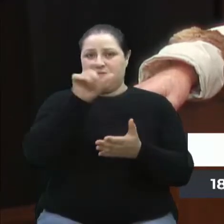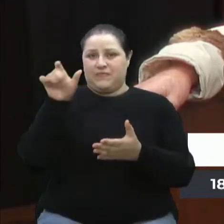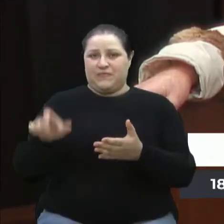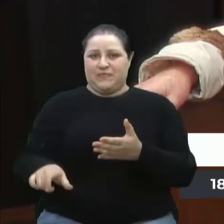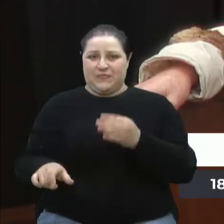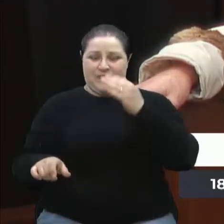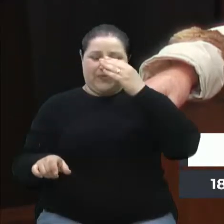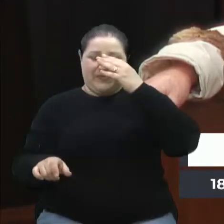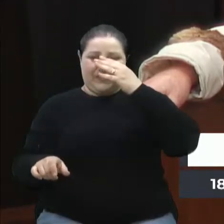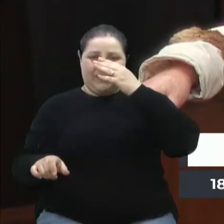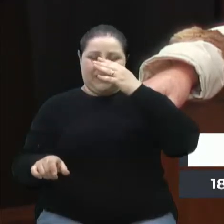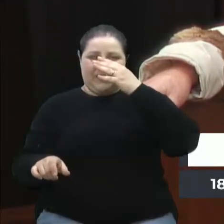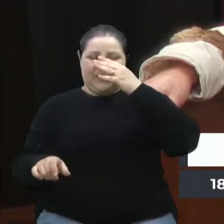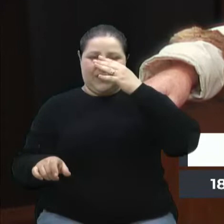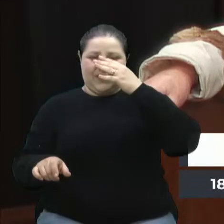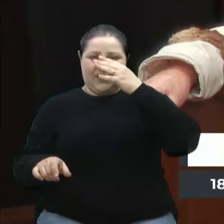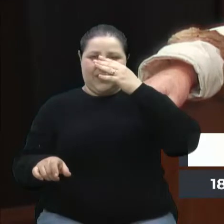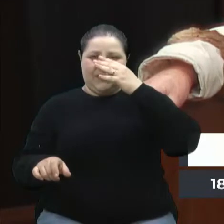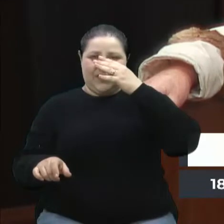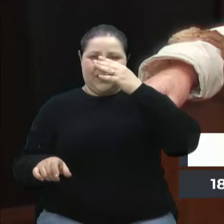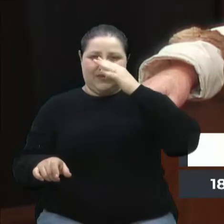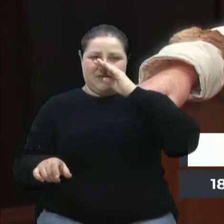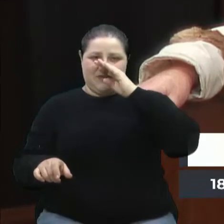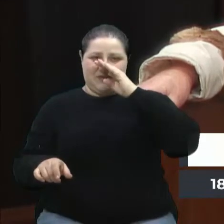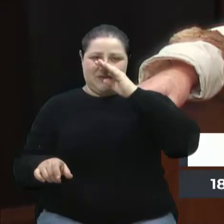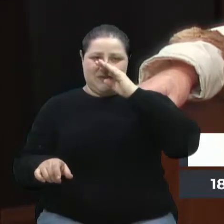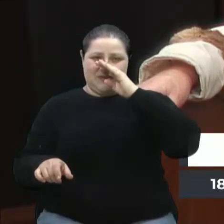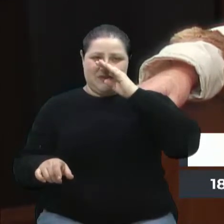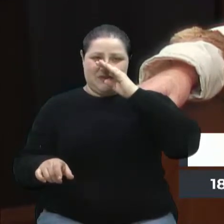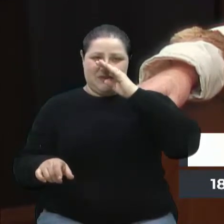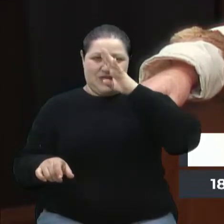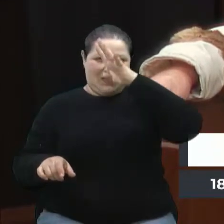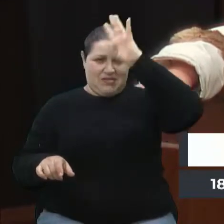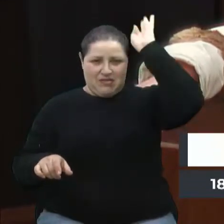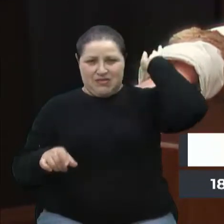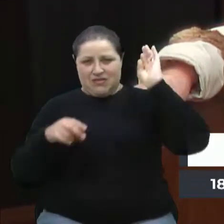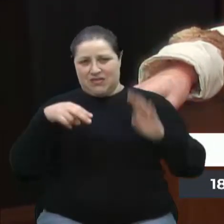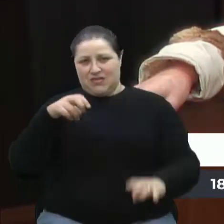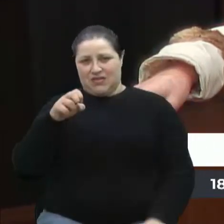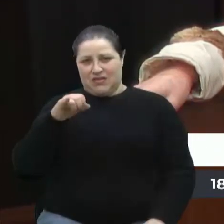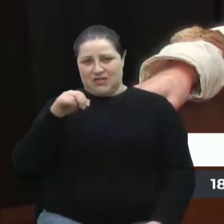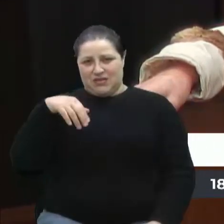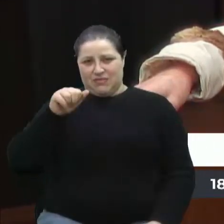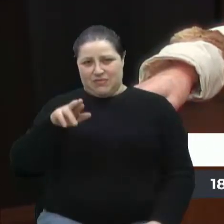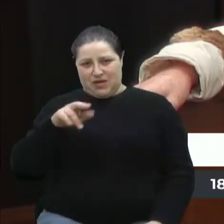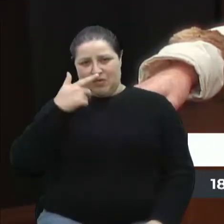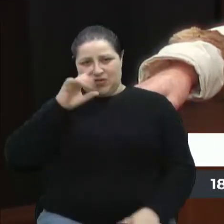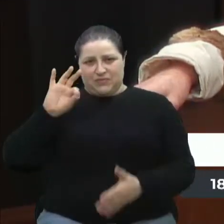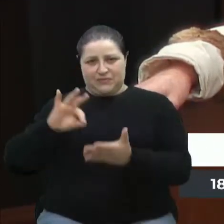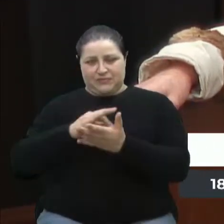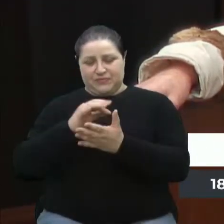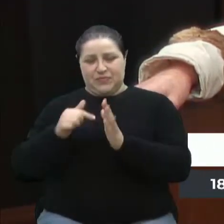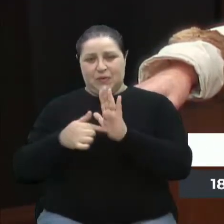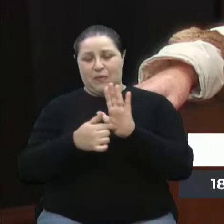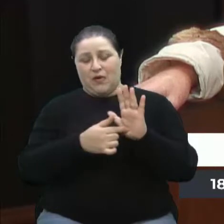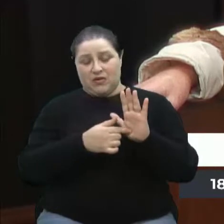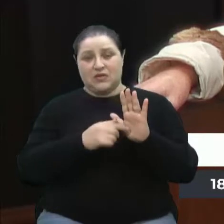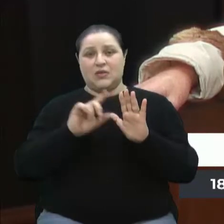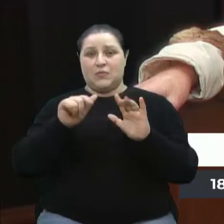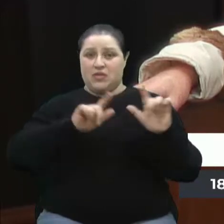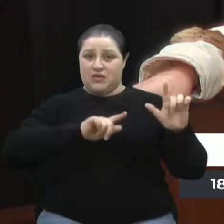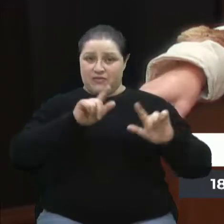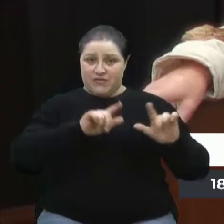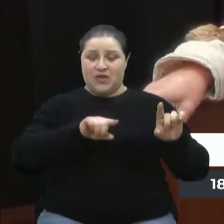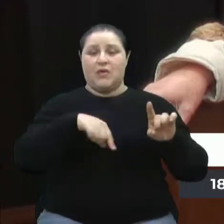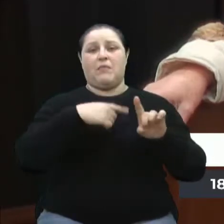Neymar. E, enfim, a partir dali, passou nas redes sociais, na própria TV.